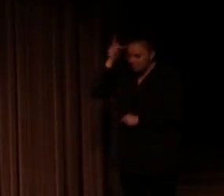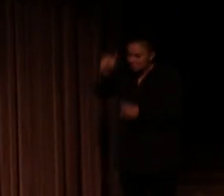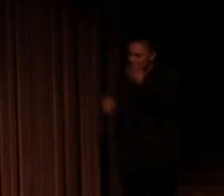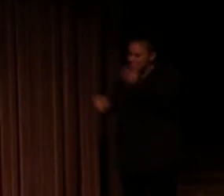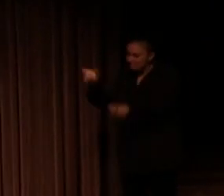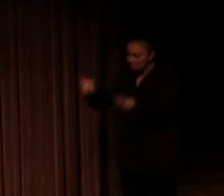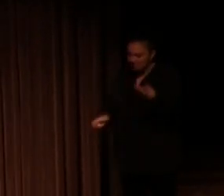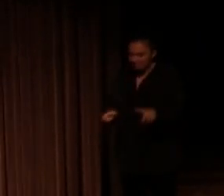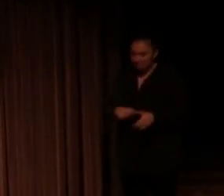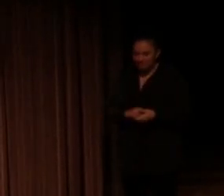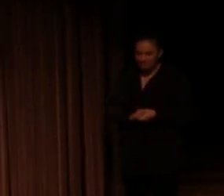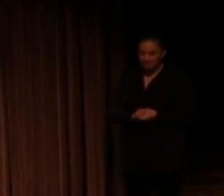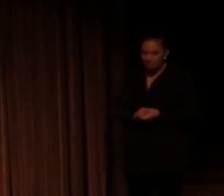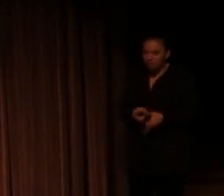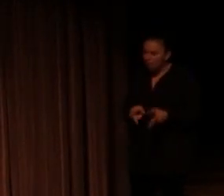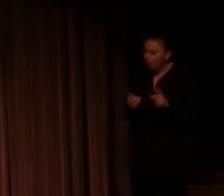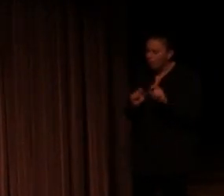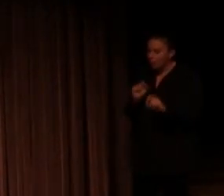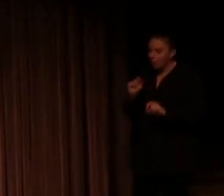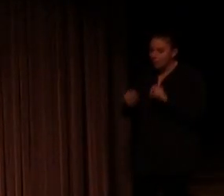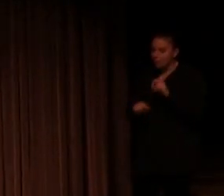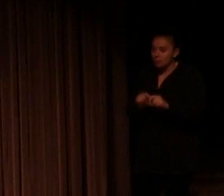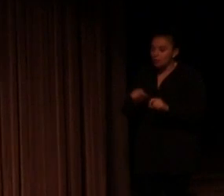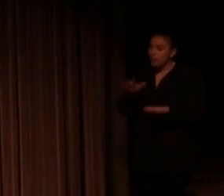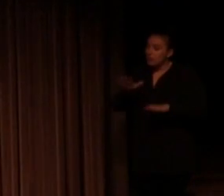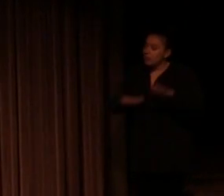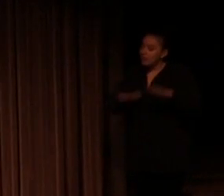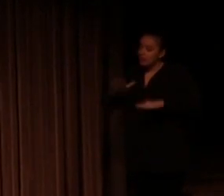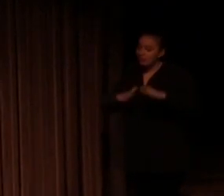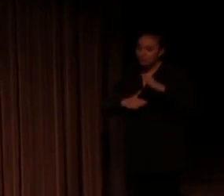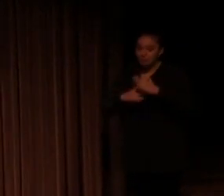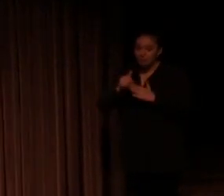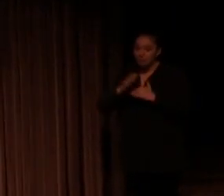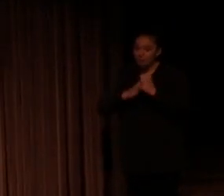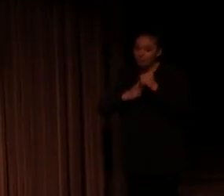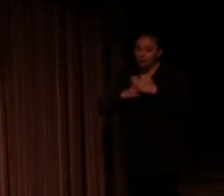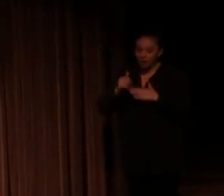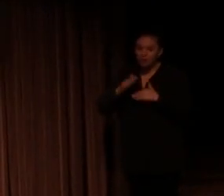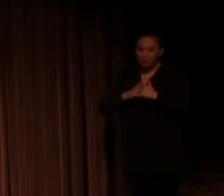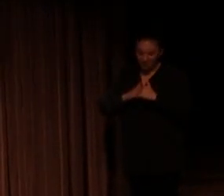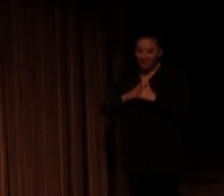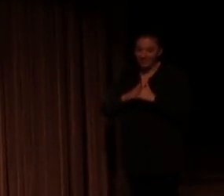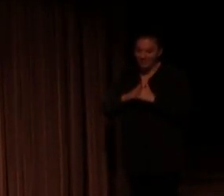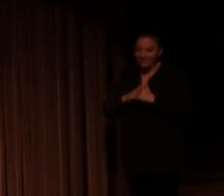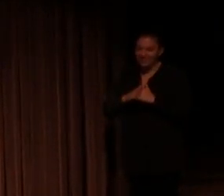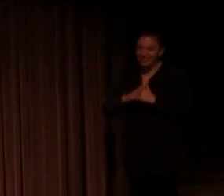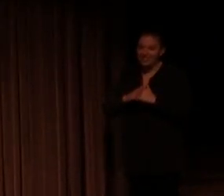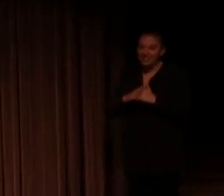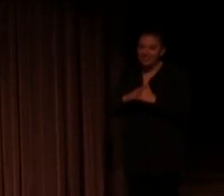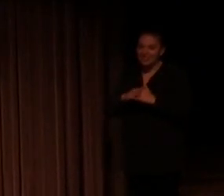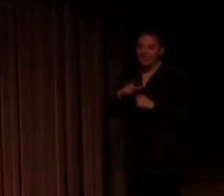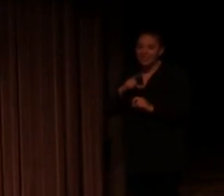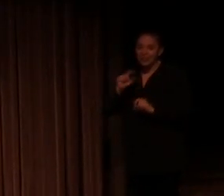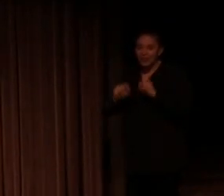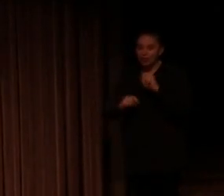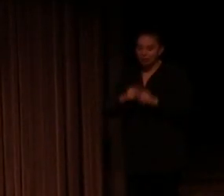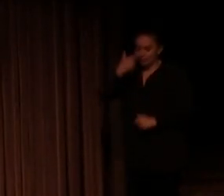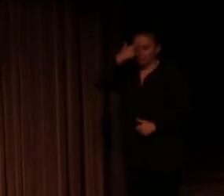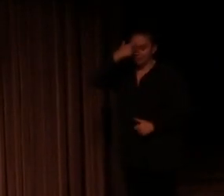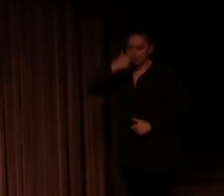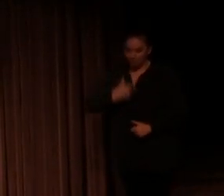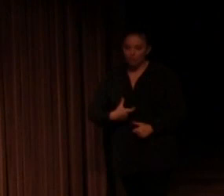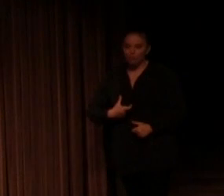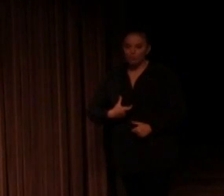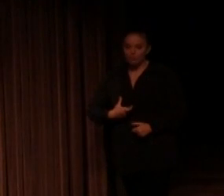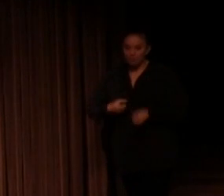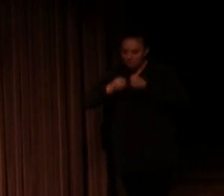gente percebe que dependendo do que a gente faz nessa fase da vida do indivíduo a gente vai ter cidadão ou cidadã de